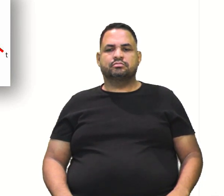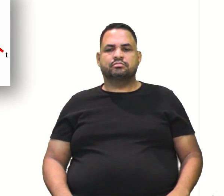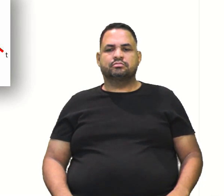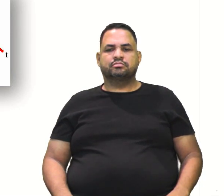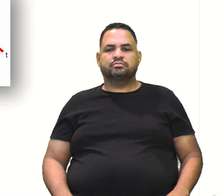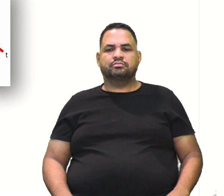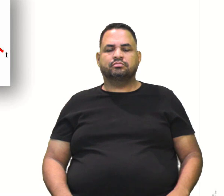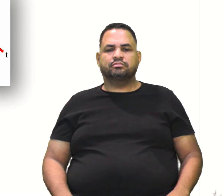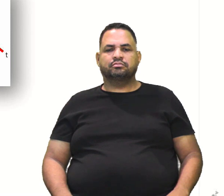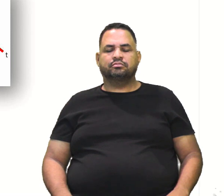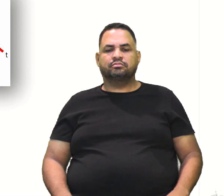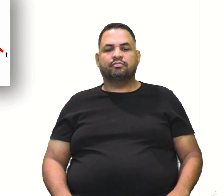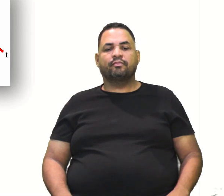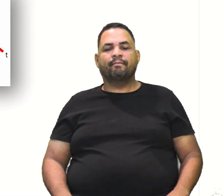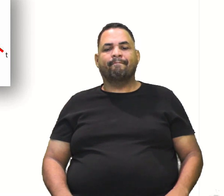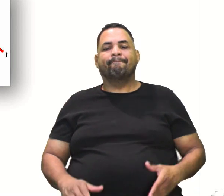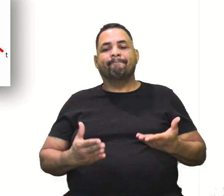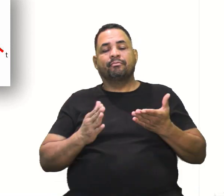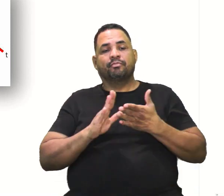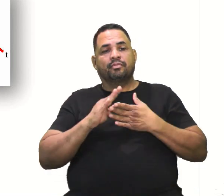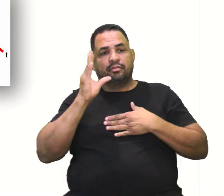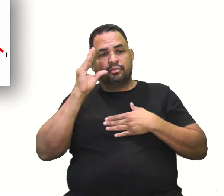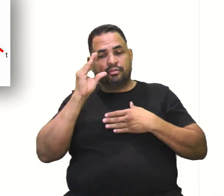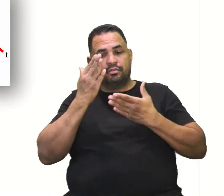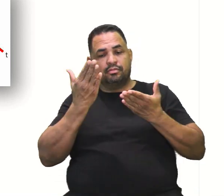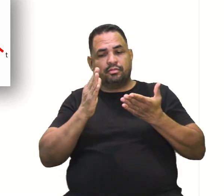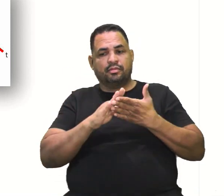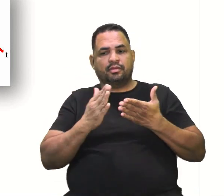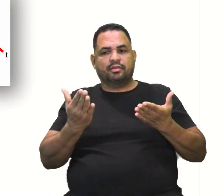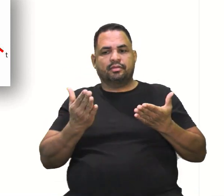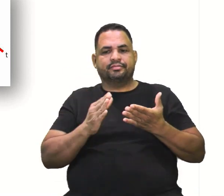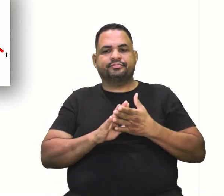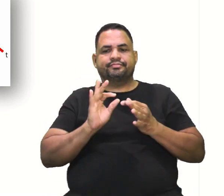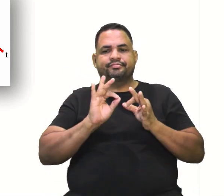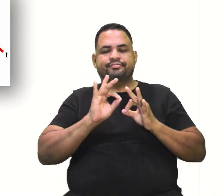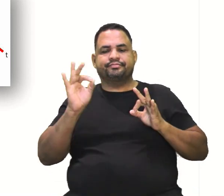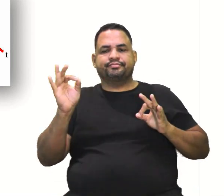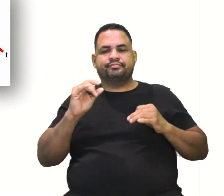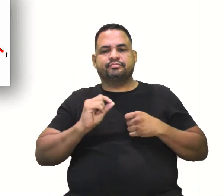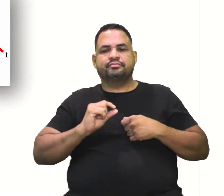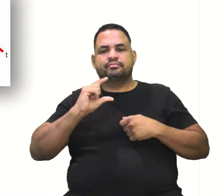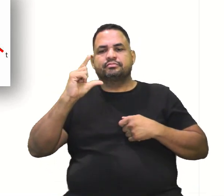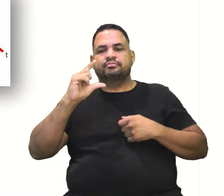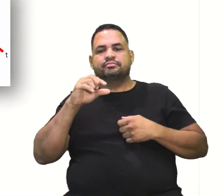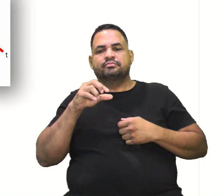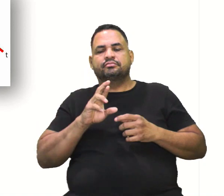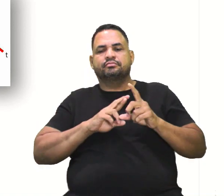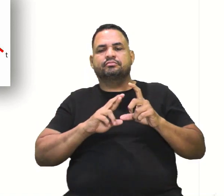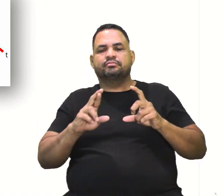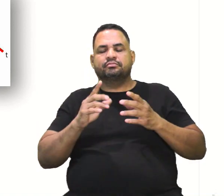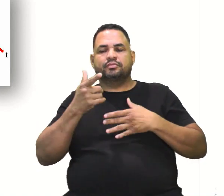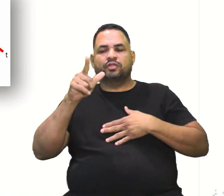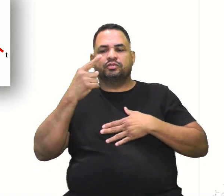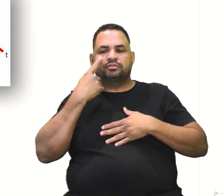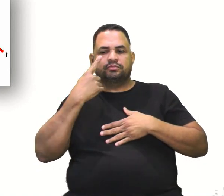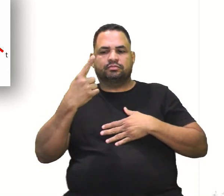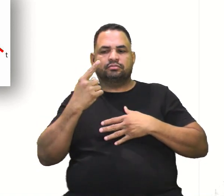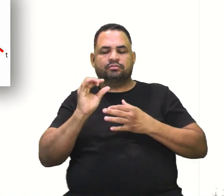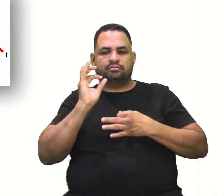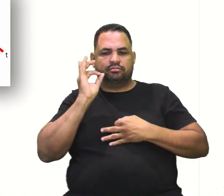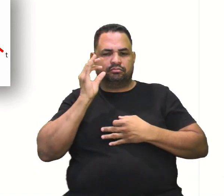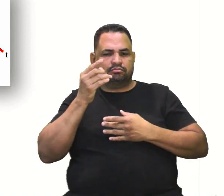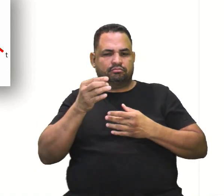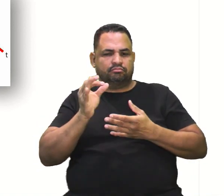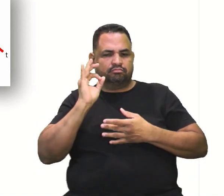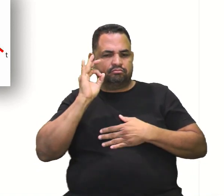é menor. Muito interessante aqui nesse caso, a nossa distância era maior que o raio, né? Então a gente consegue visualizar